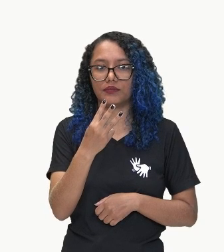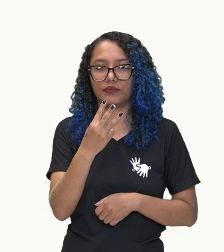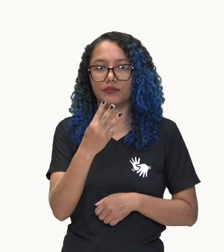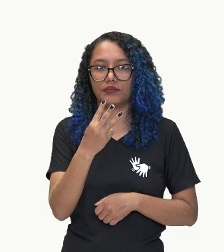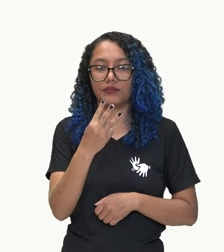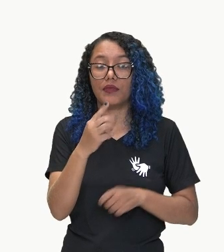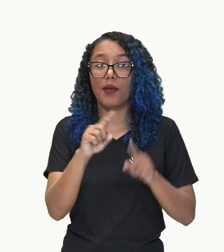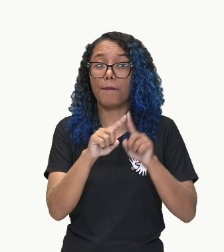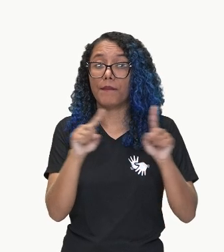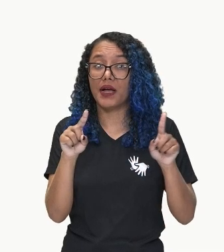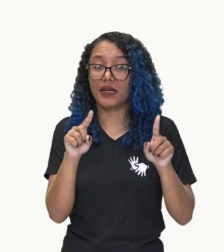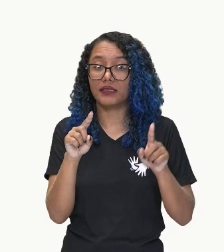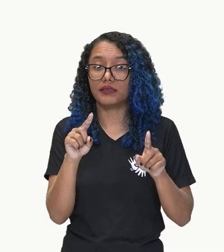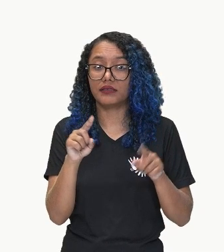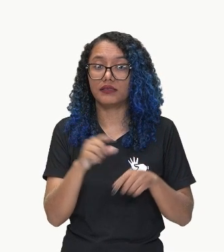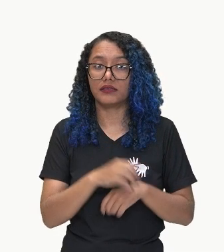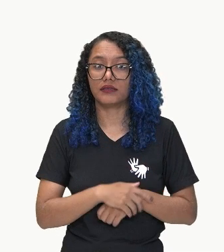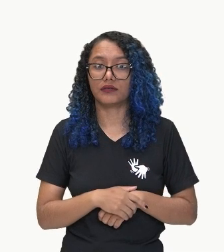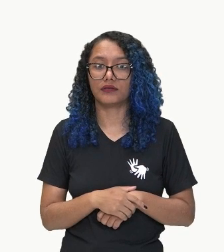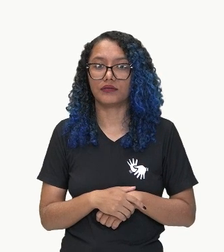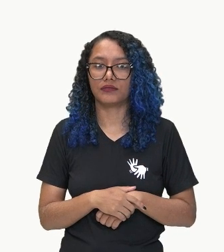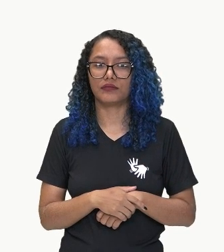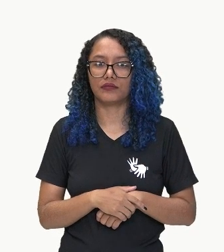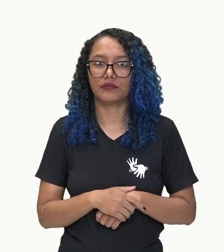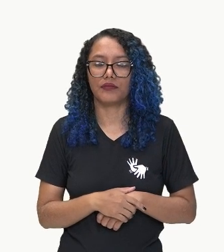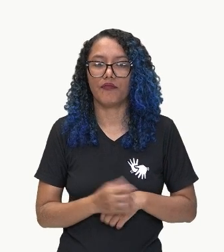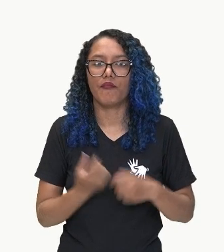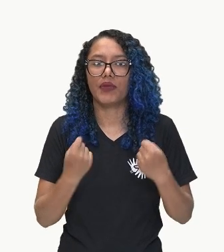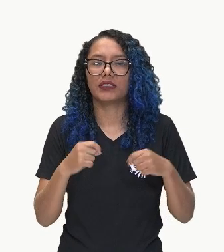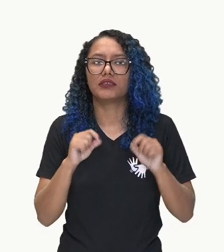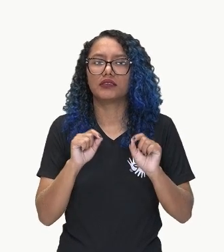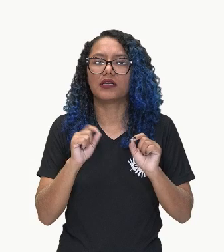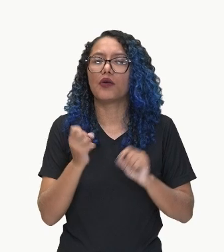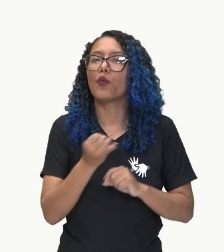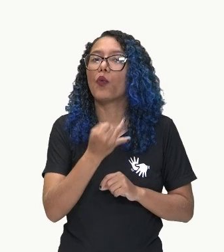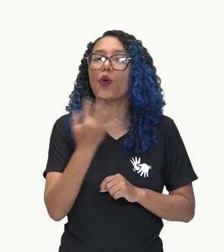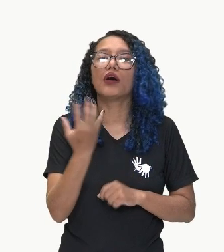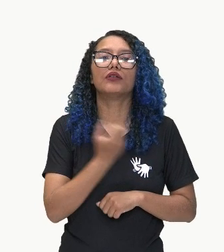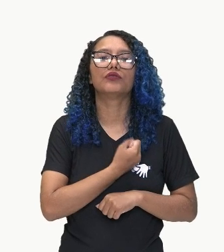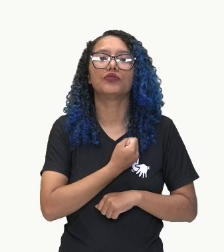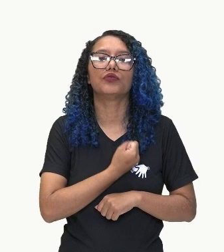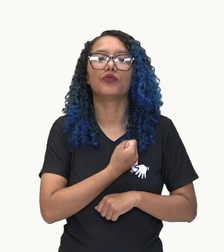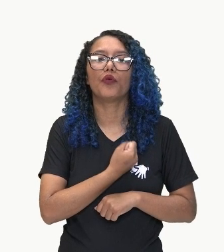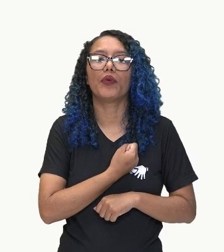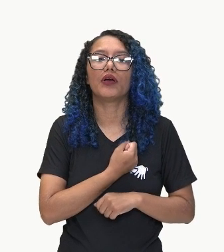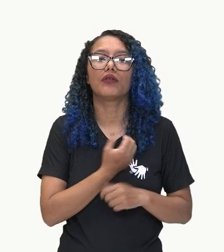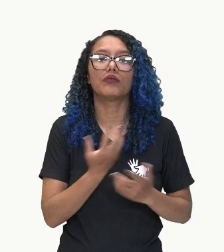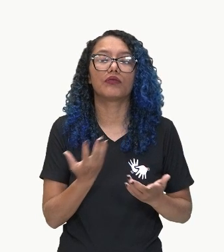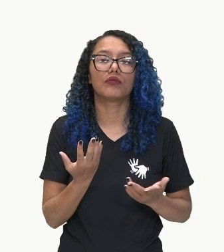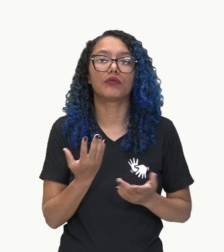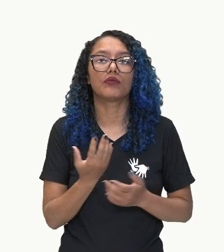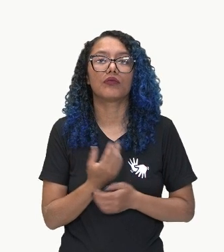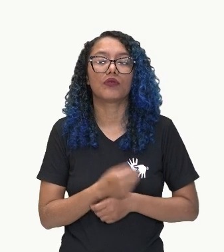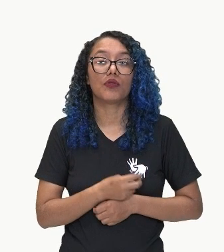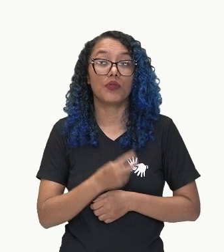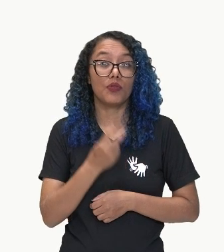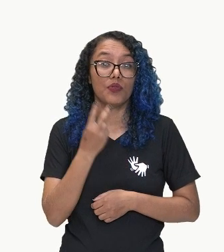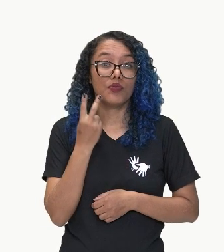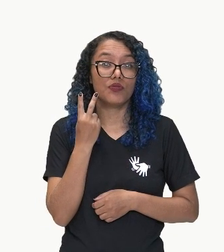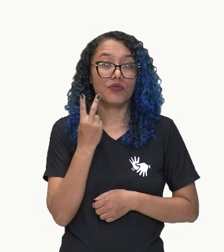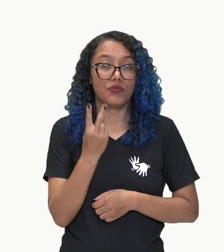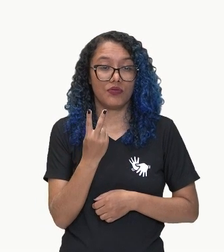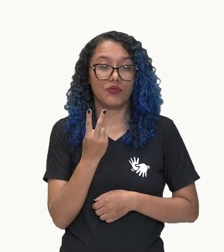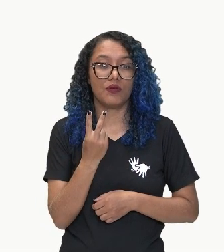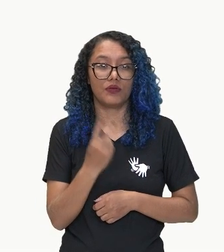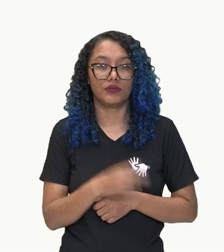não esqueça que, nesse caso, nós precisaremos de 2 casas depois da vírgula. Então, 43, você, para